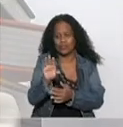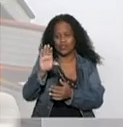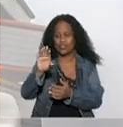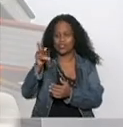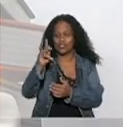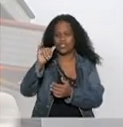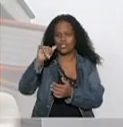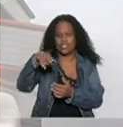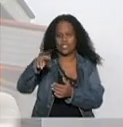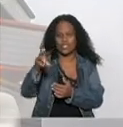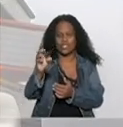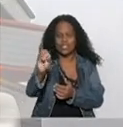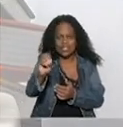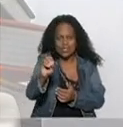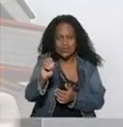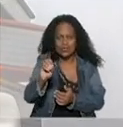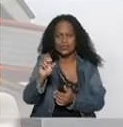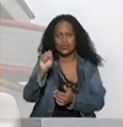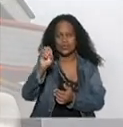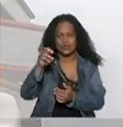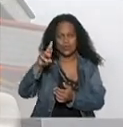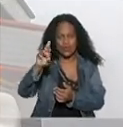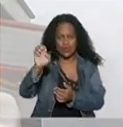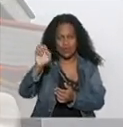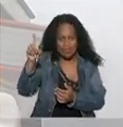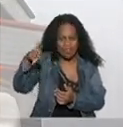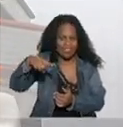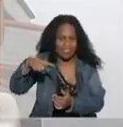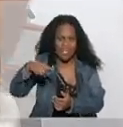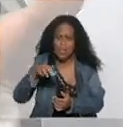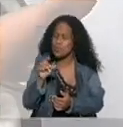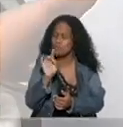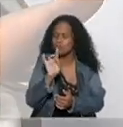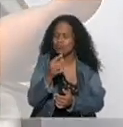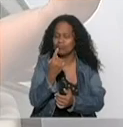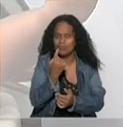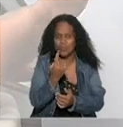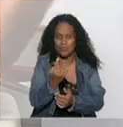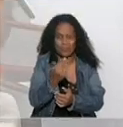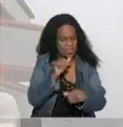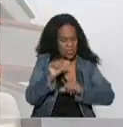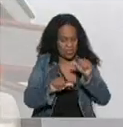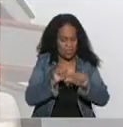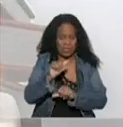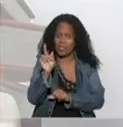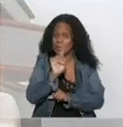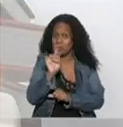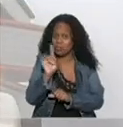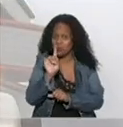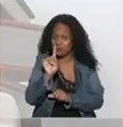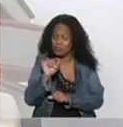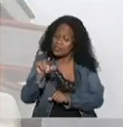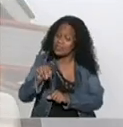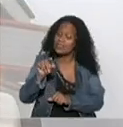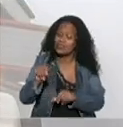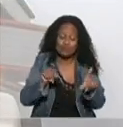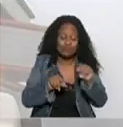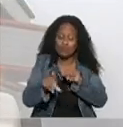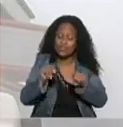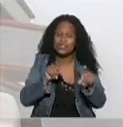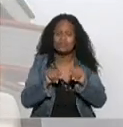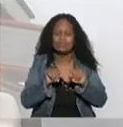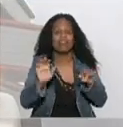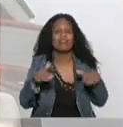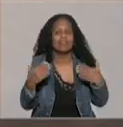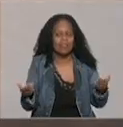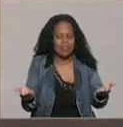também eu acho muito interessante, quem escolhe o nome das crianças que estão chegando é quem está saindo no 3º ano do ensino